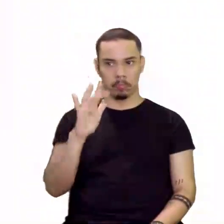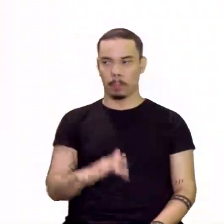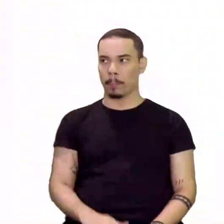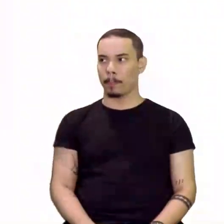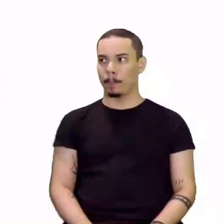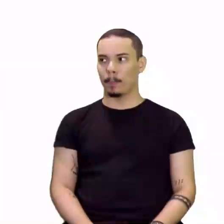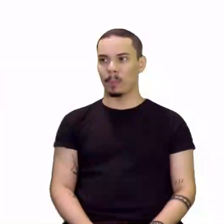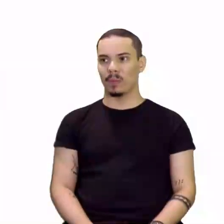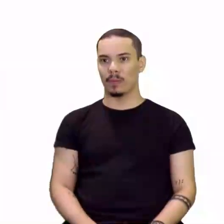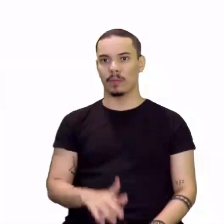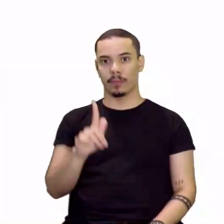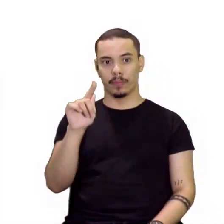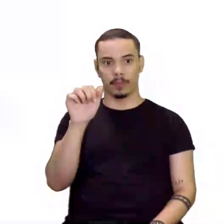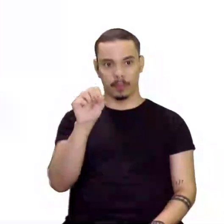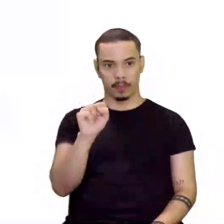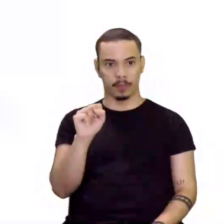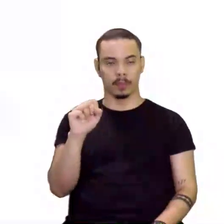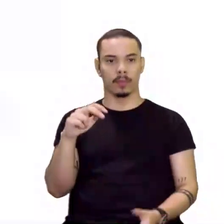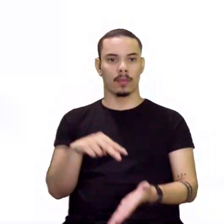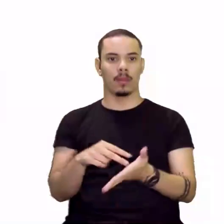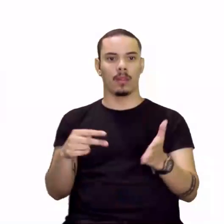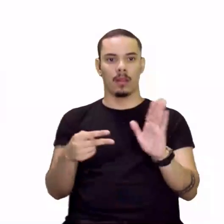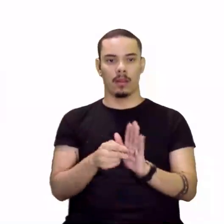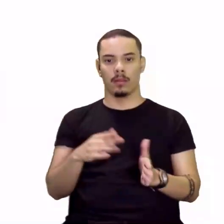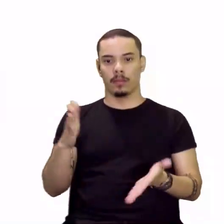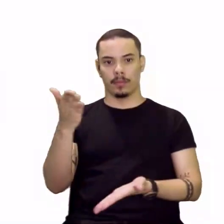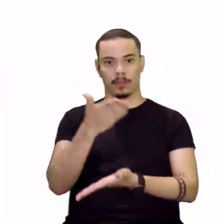Gasoduto e oleoduto é por onde transportam